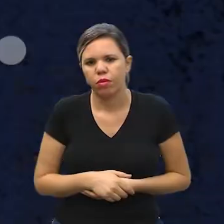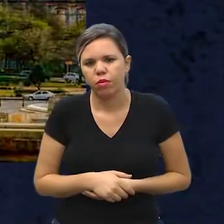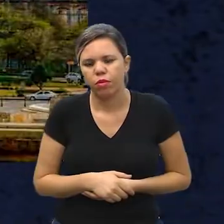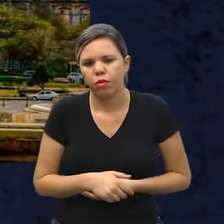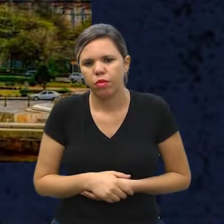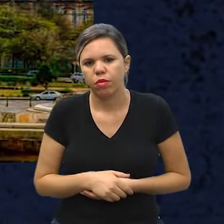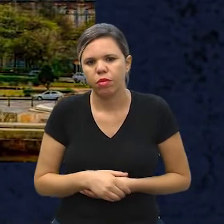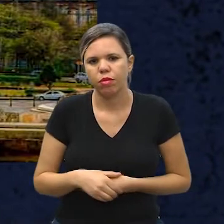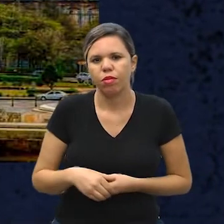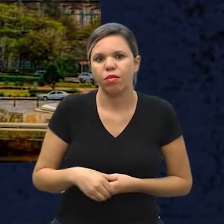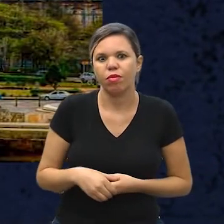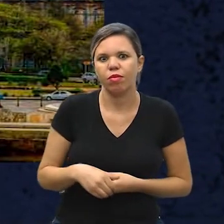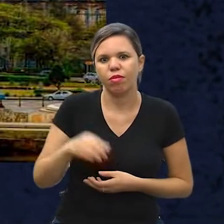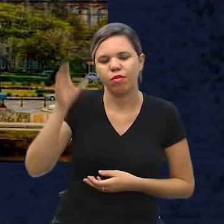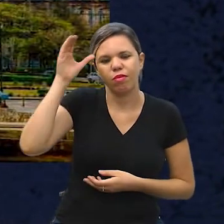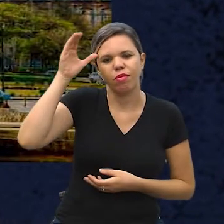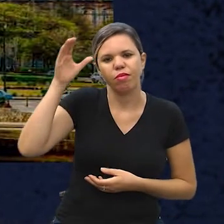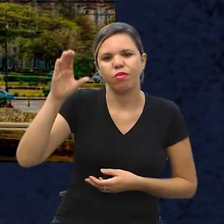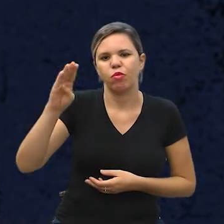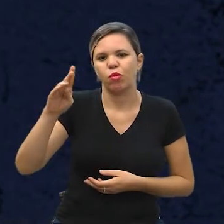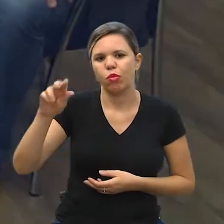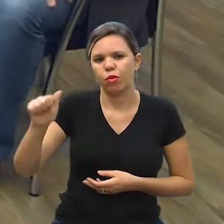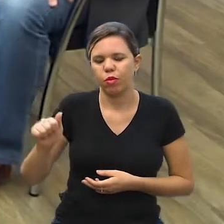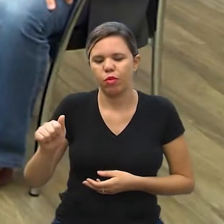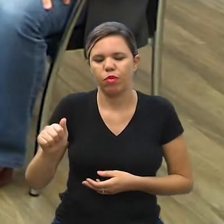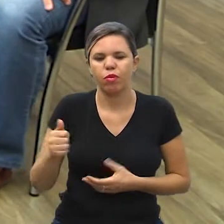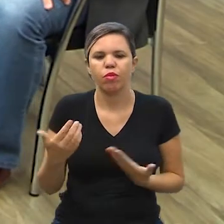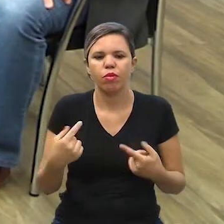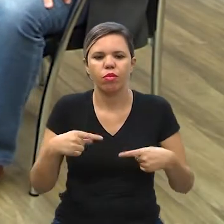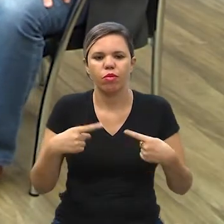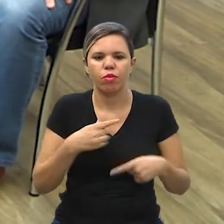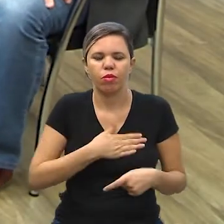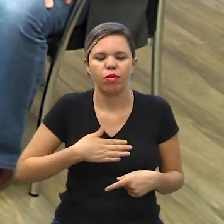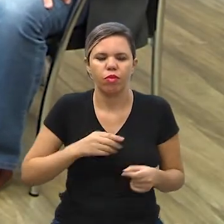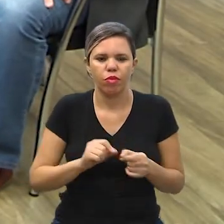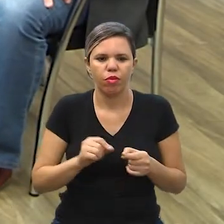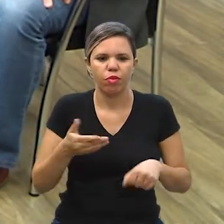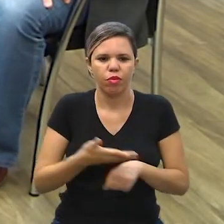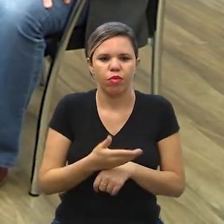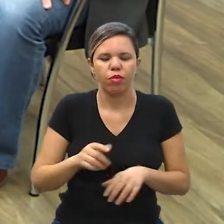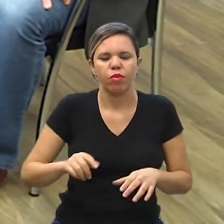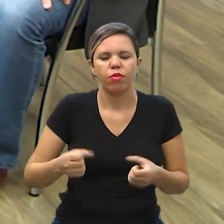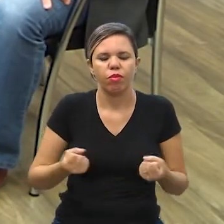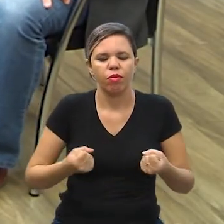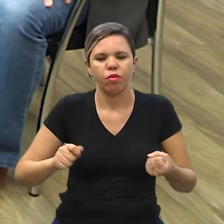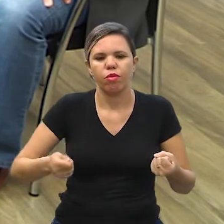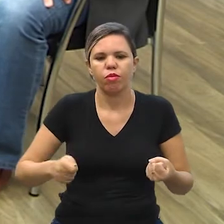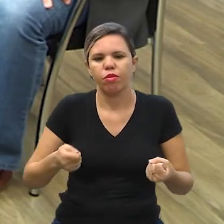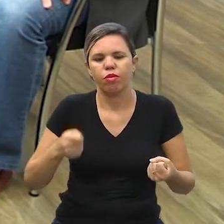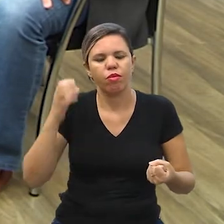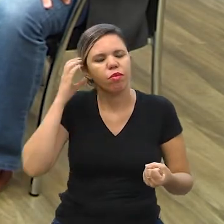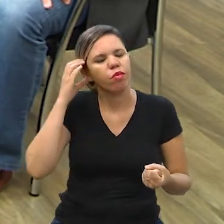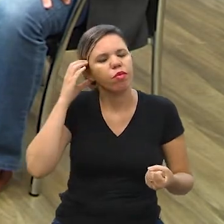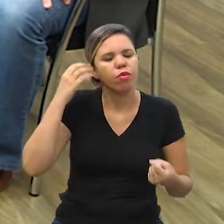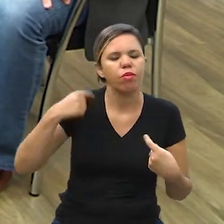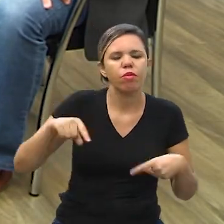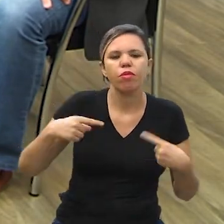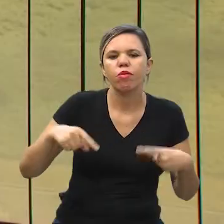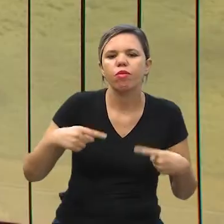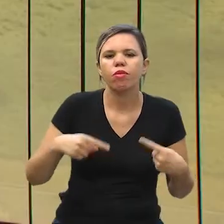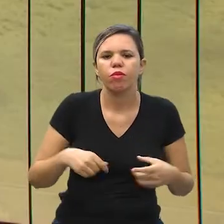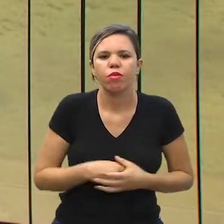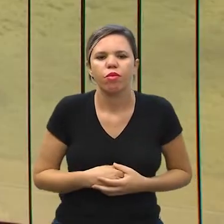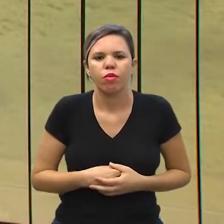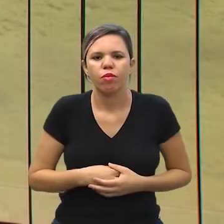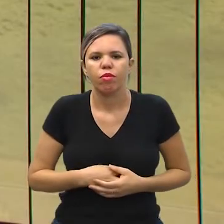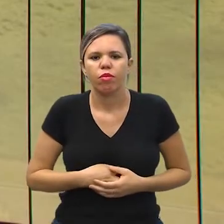para cuba é o tipo de música favorita entrou no seu carro e ligou o rádio o que que vai estar tocando